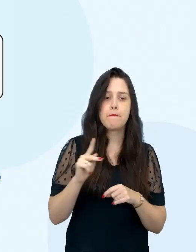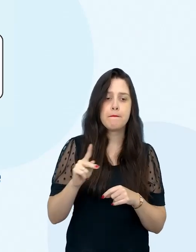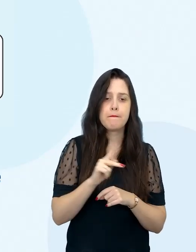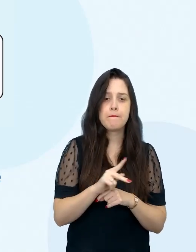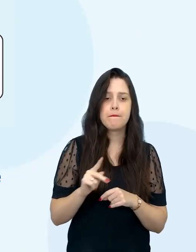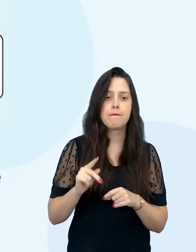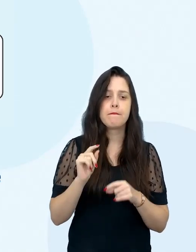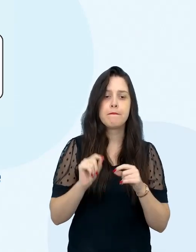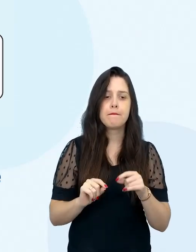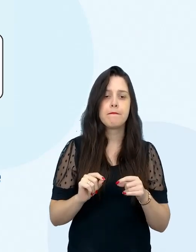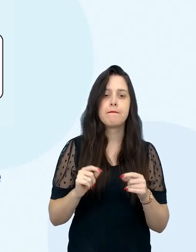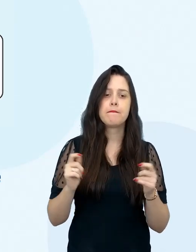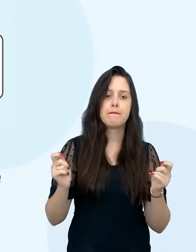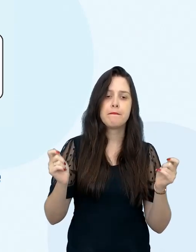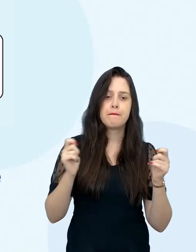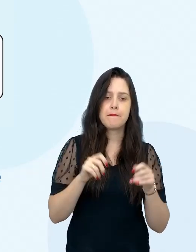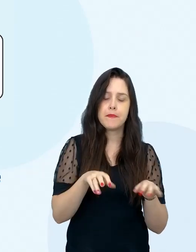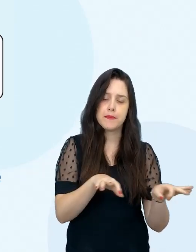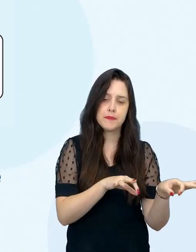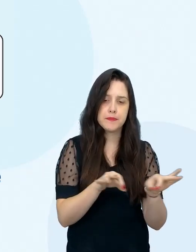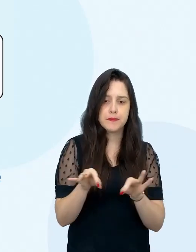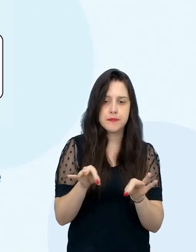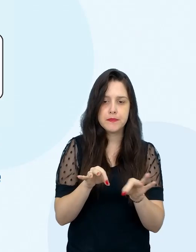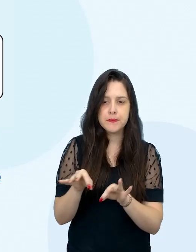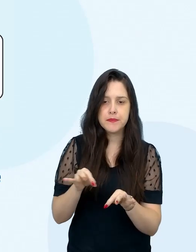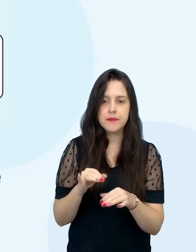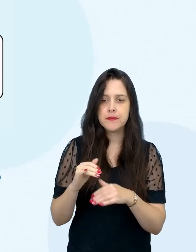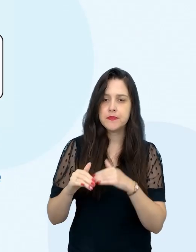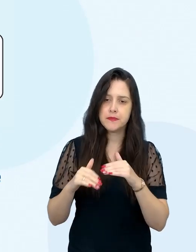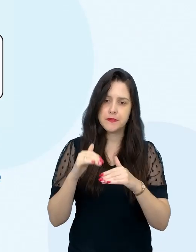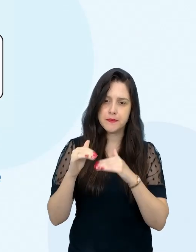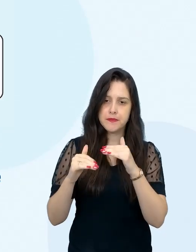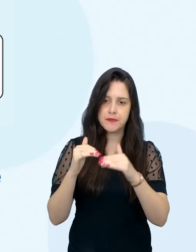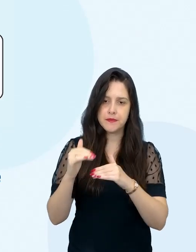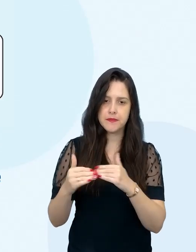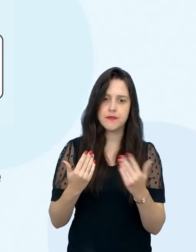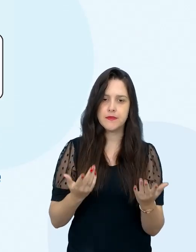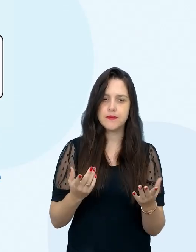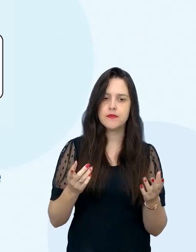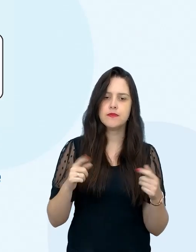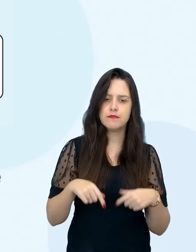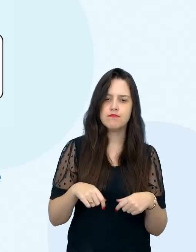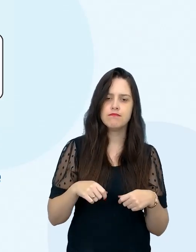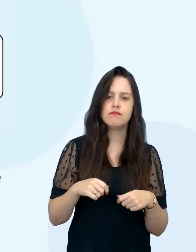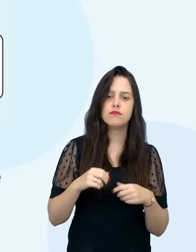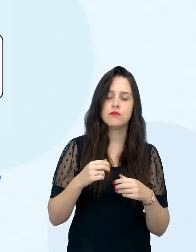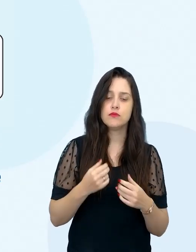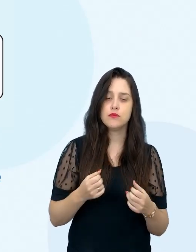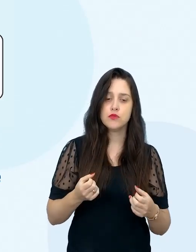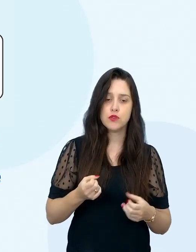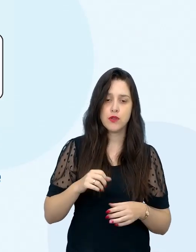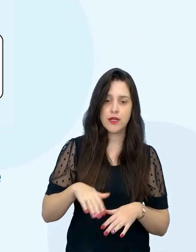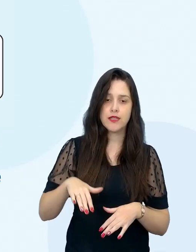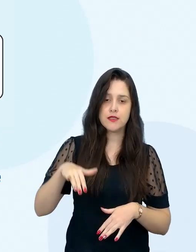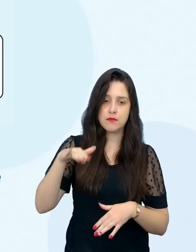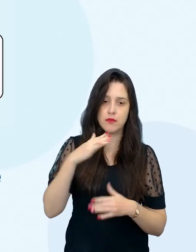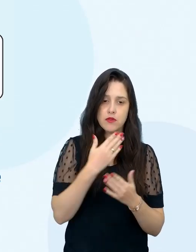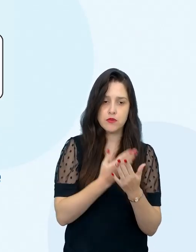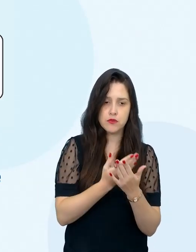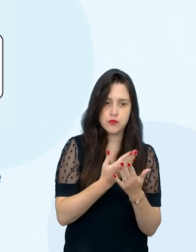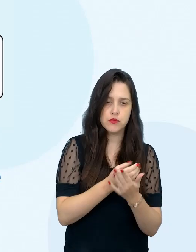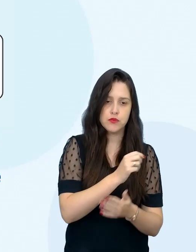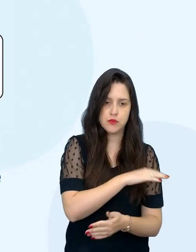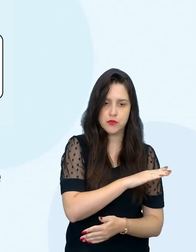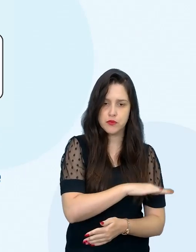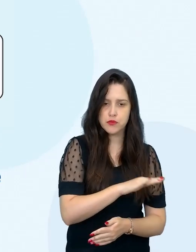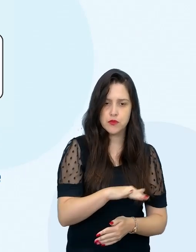aí dessa aprendizagem, ele trabalha aí no modo de mediar o conhecimento dos estudantes, né? Organizando aí